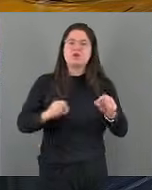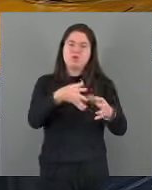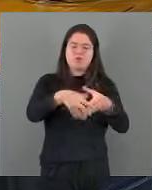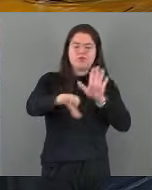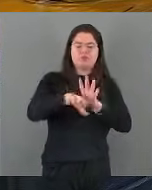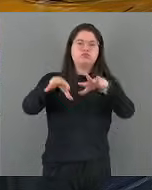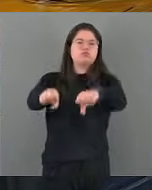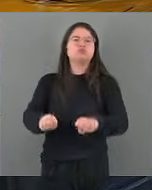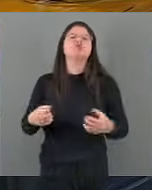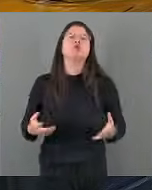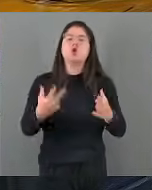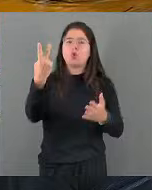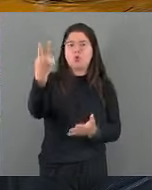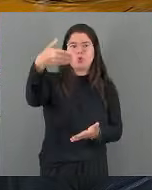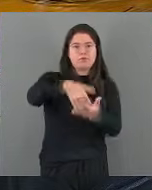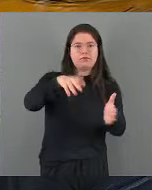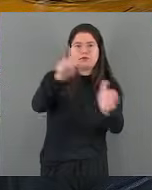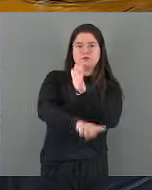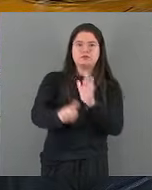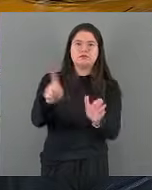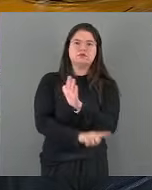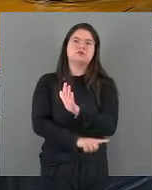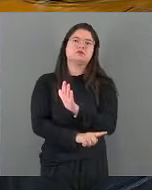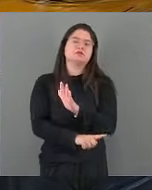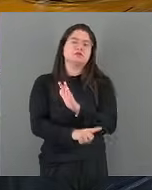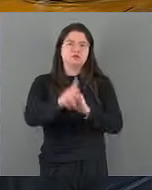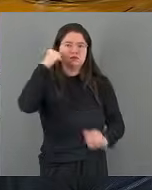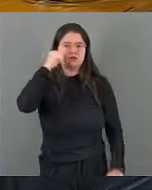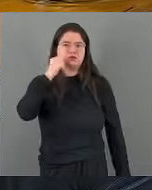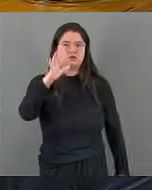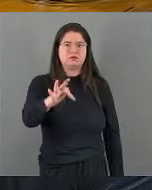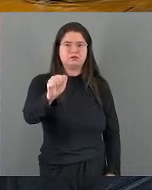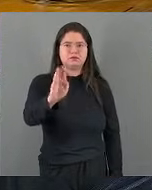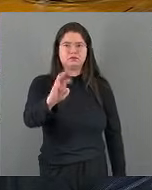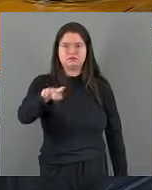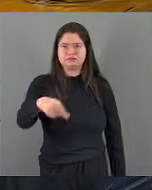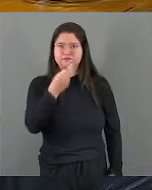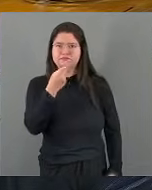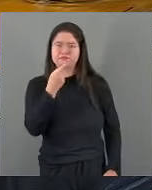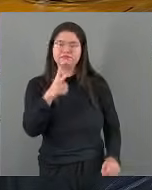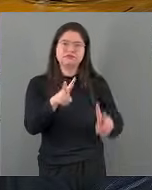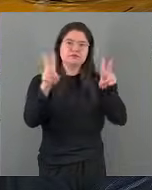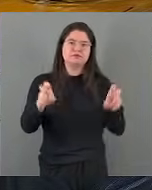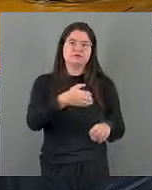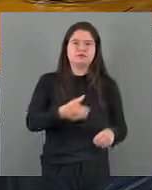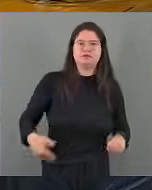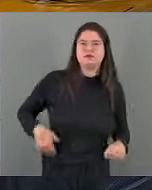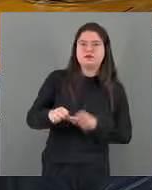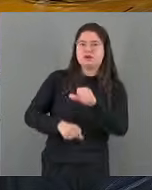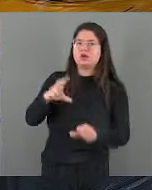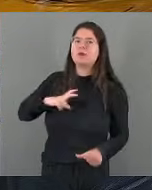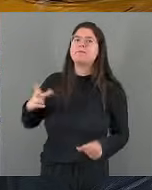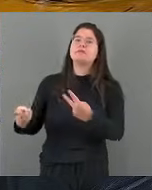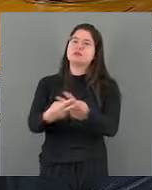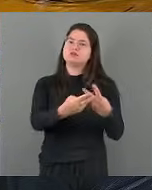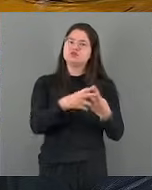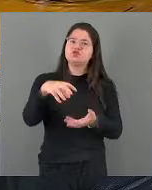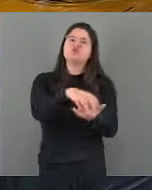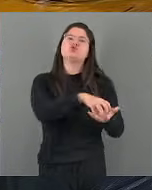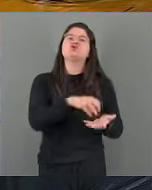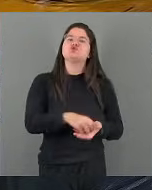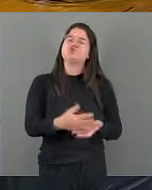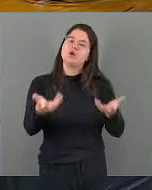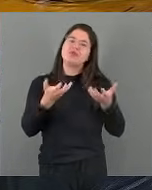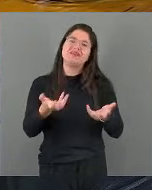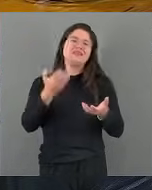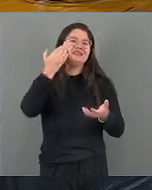agora 2 últimas perguntas que eu gostaria de entender. O senador Fabiano falou sobre a privatização de presídios. É outra coisa que eu gostaria de me aprofundar